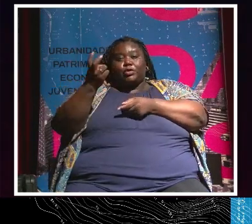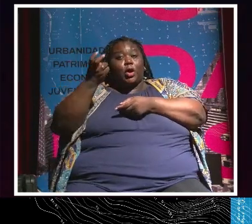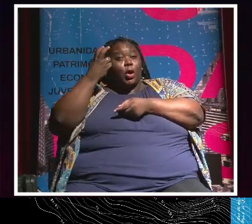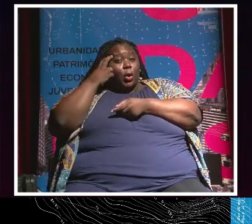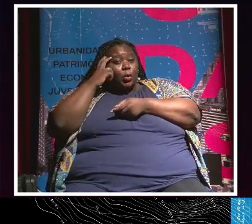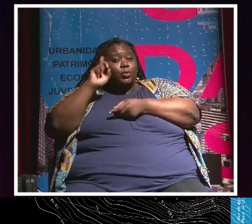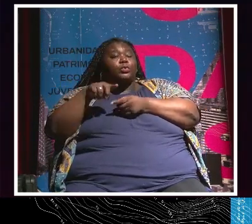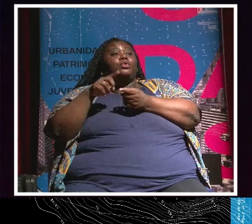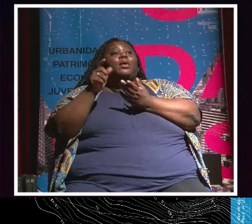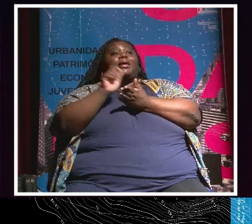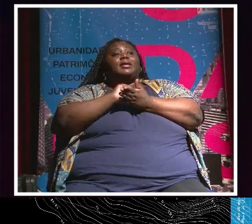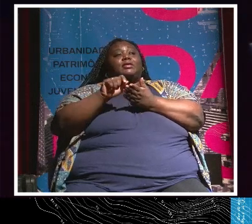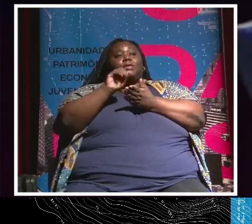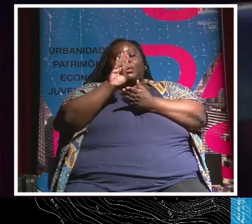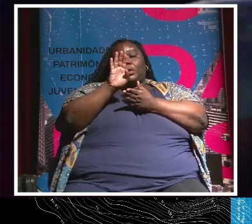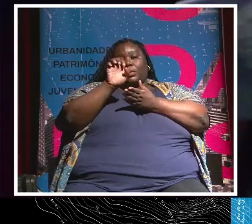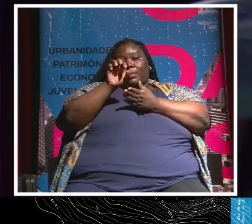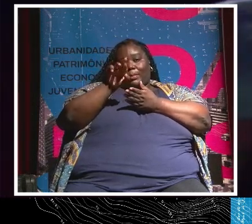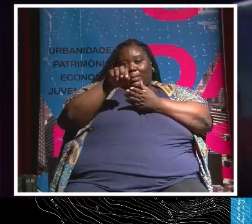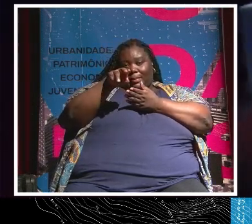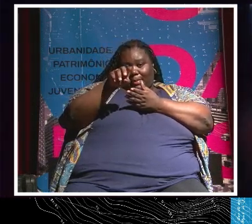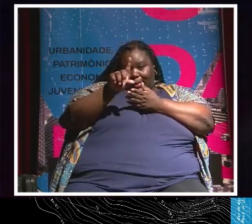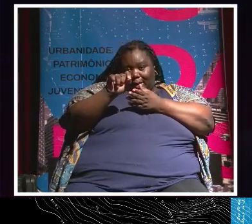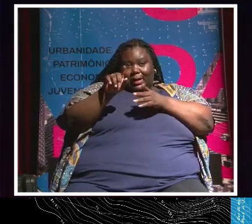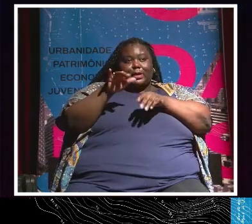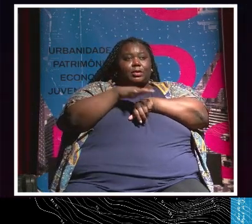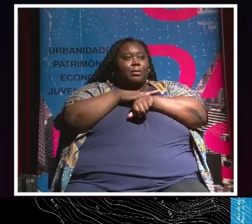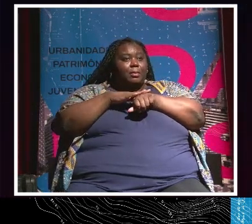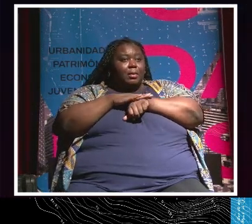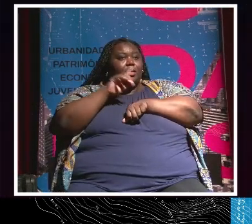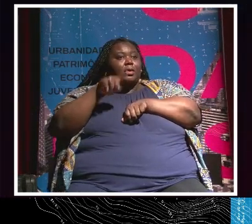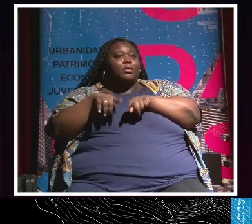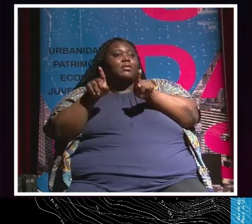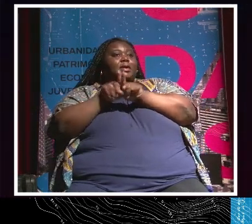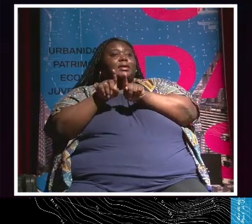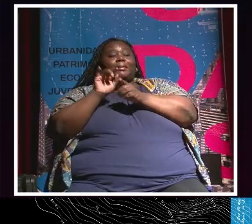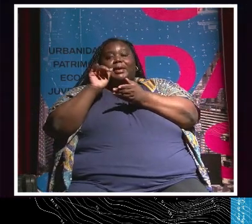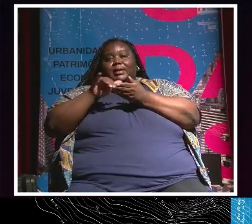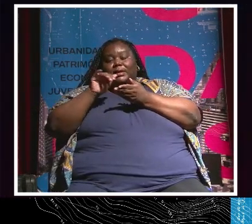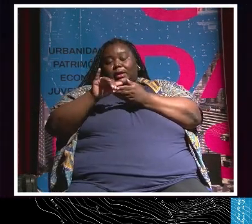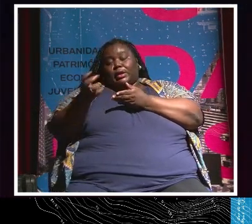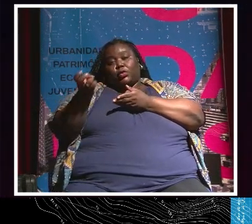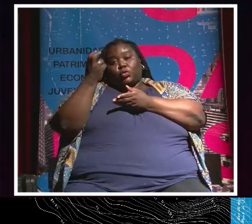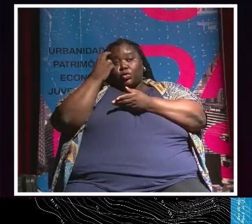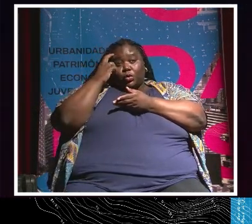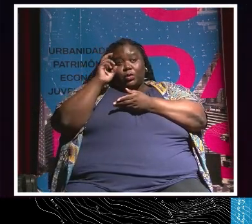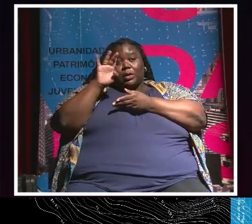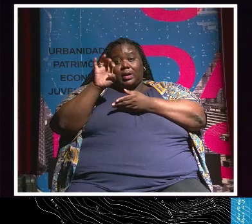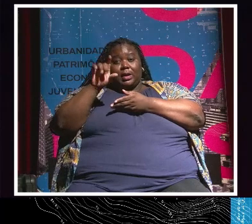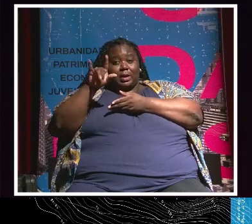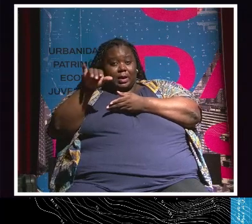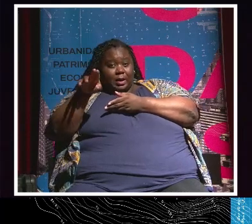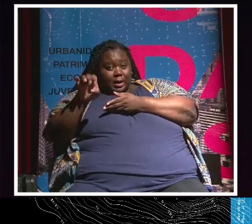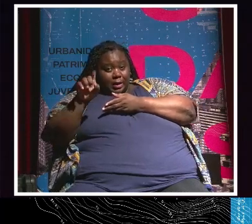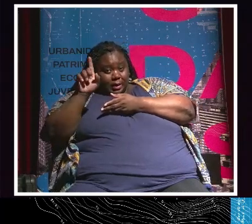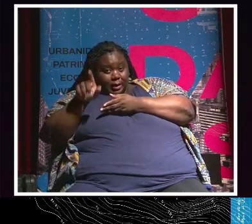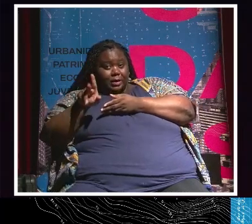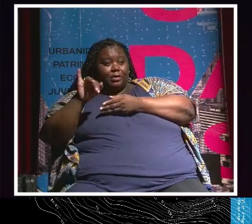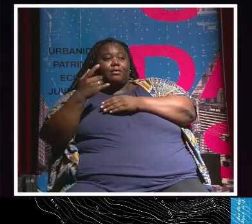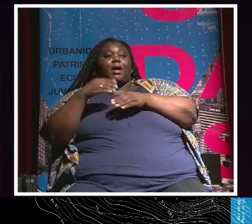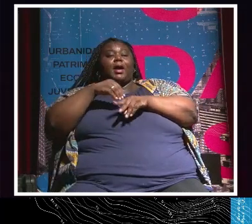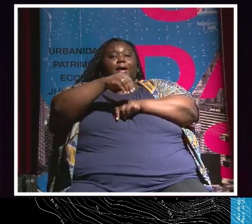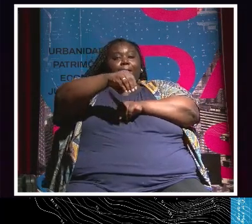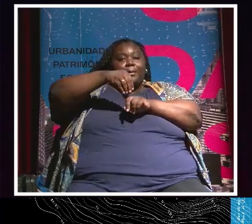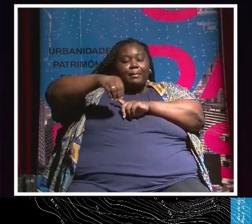o Bernardo Mata Machado, e o bate-papo será com a secretária municipal de Cultura, Eliane Parreiras. Ela vai mediar